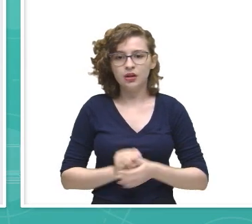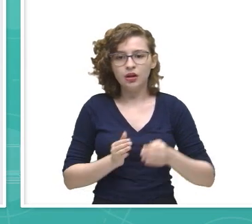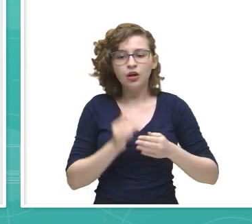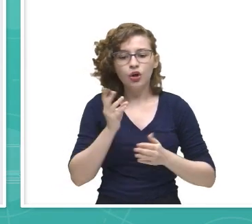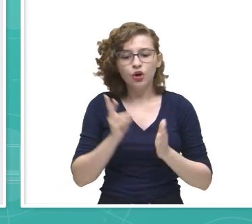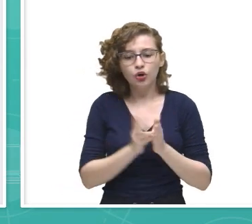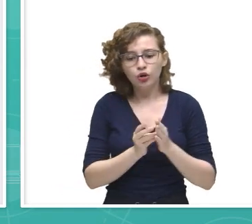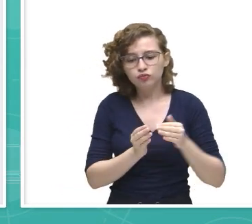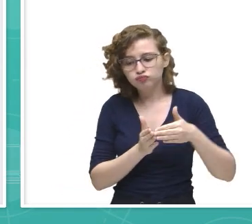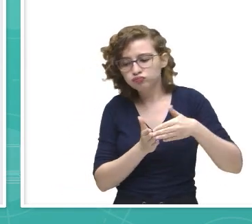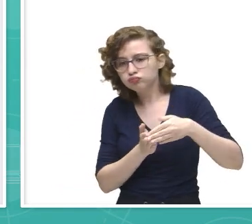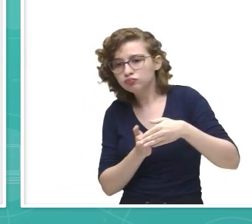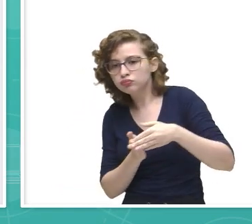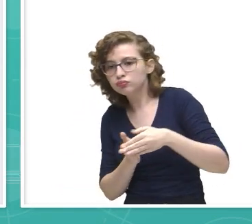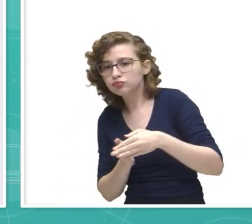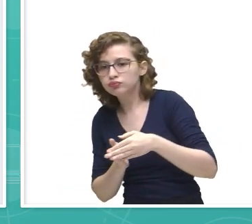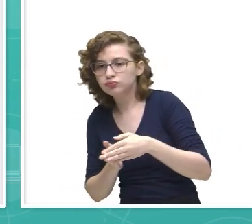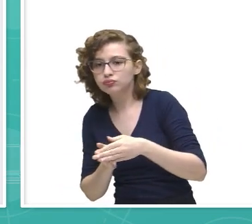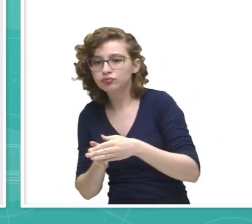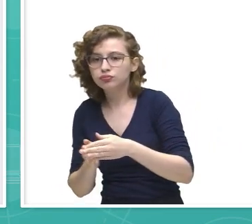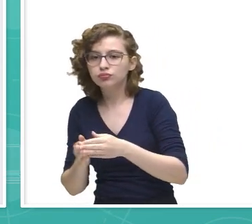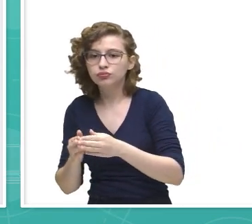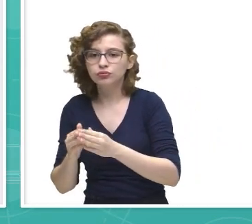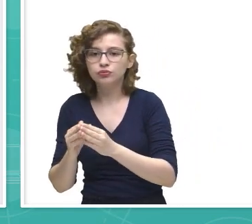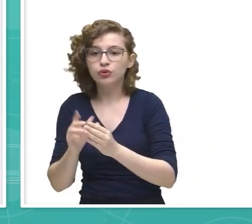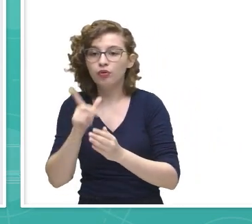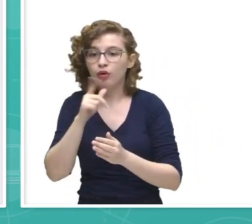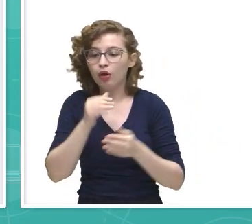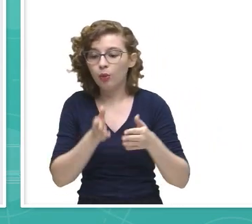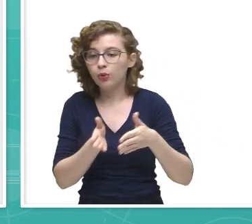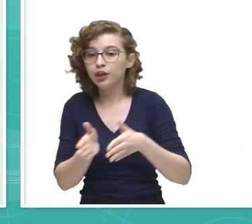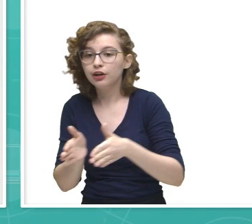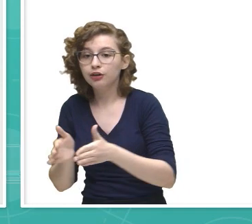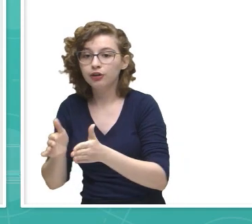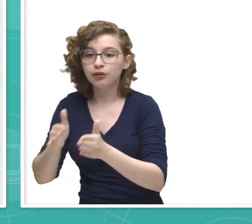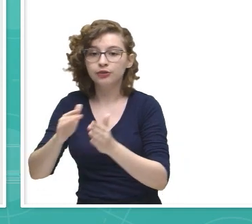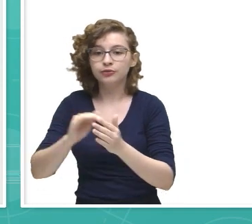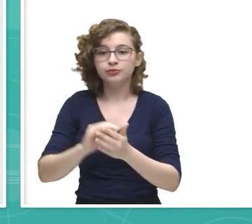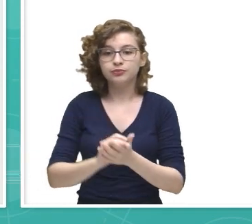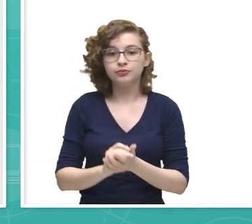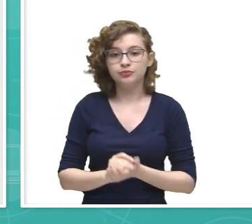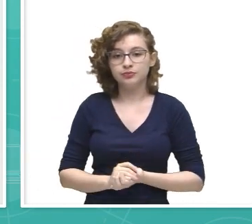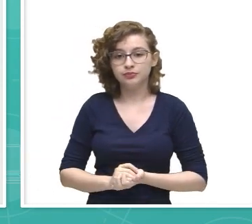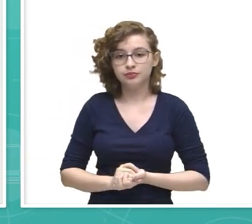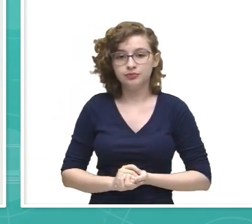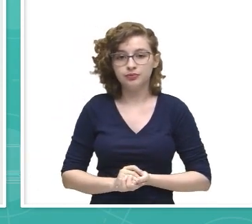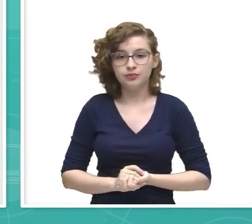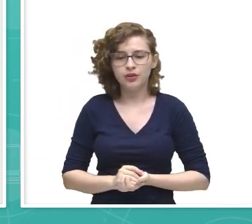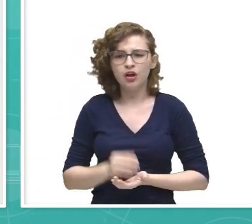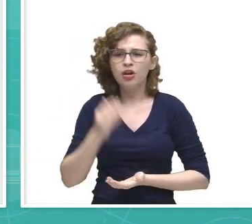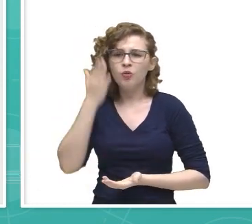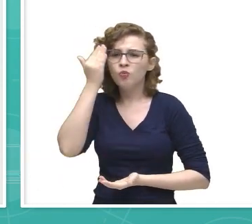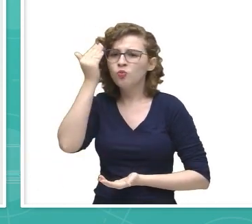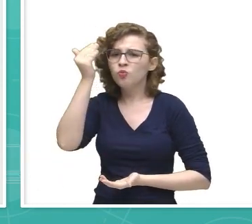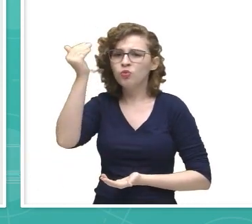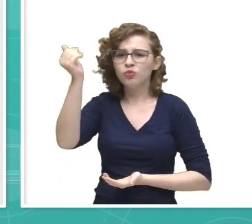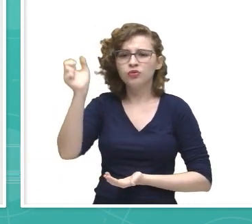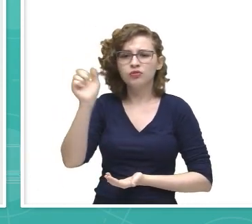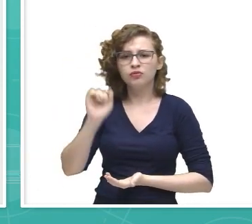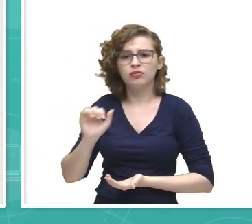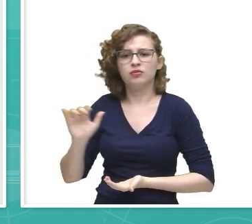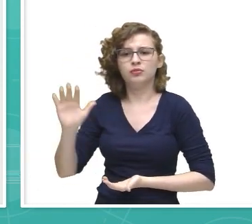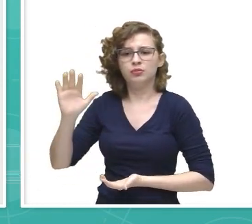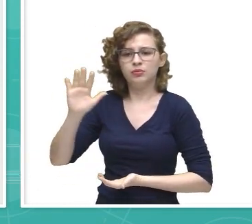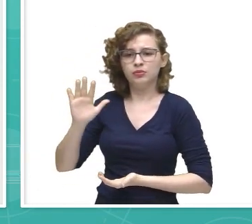riacho, que é uma obra de um artista francês, o Jean-Baptiste Debré, uma obra muito famosa, que ilustra